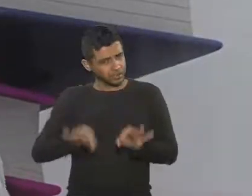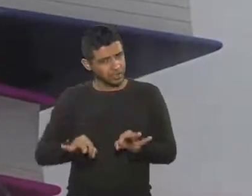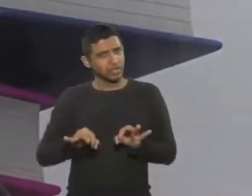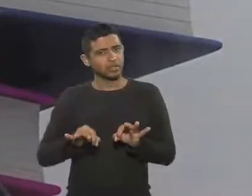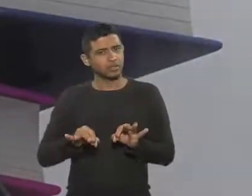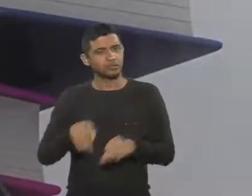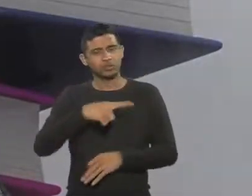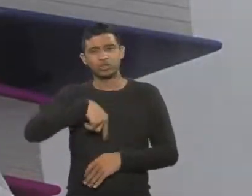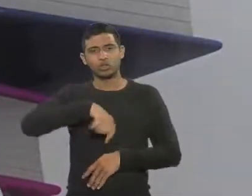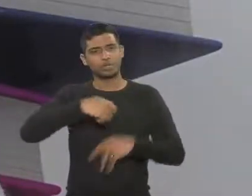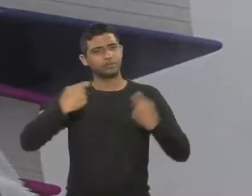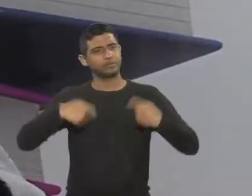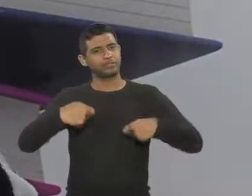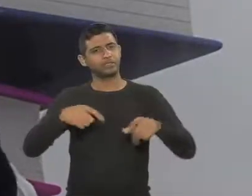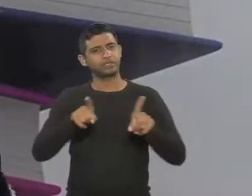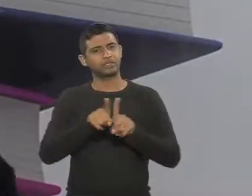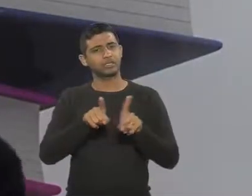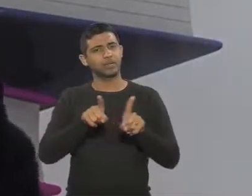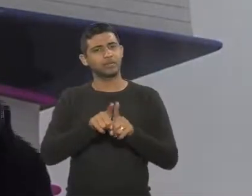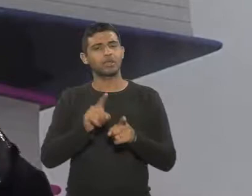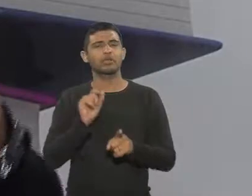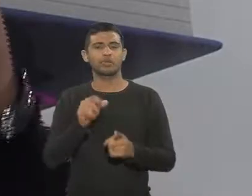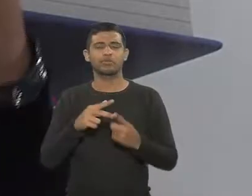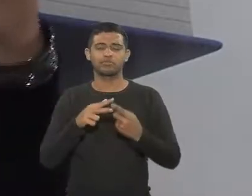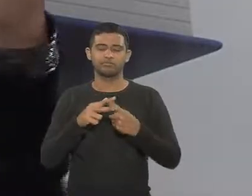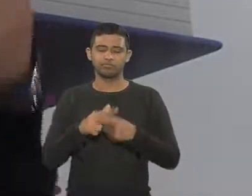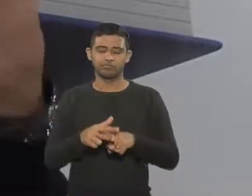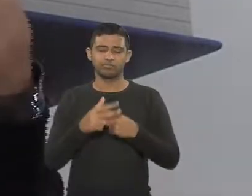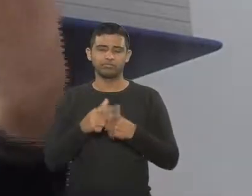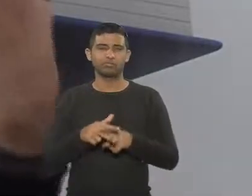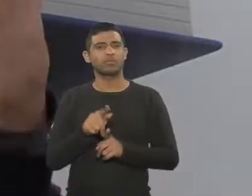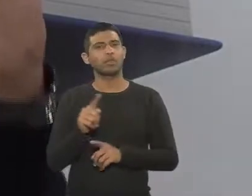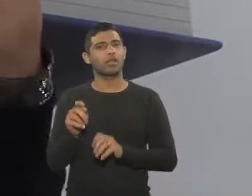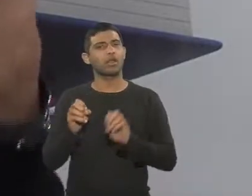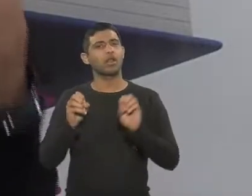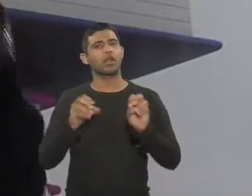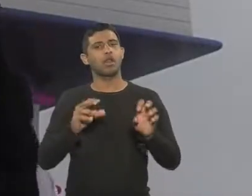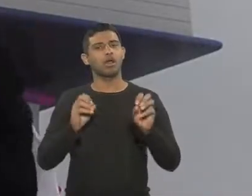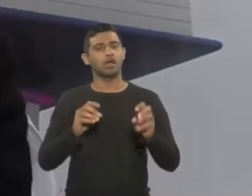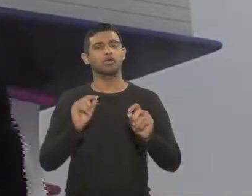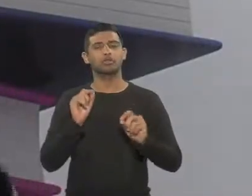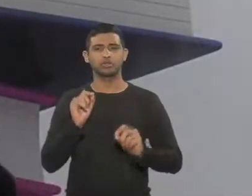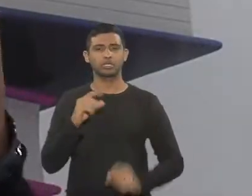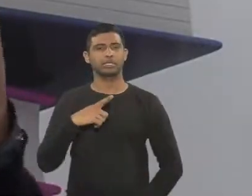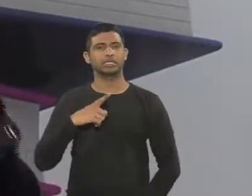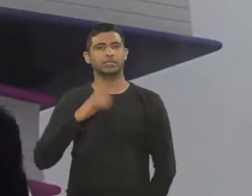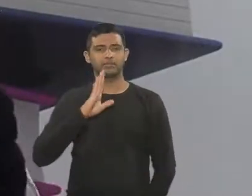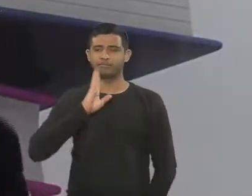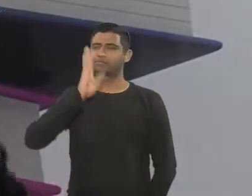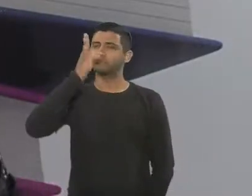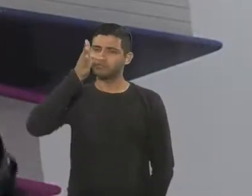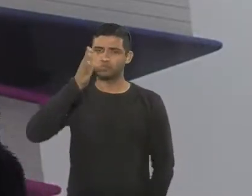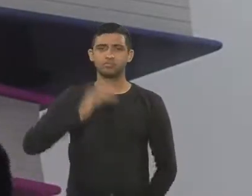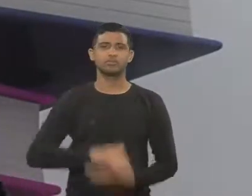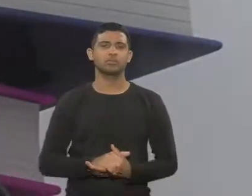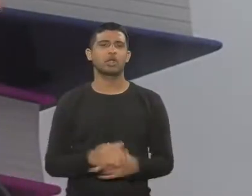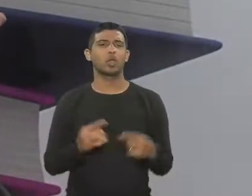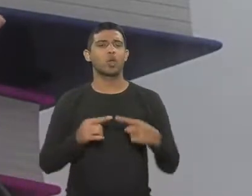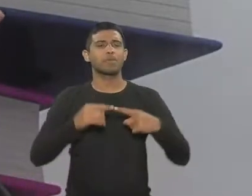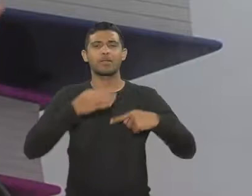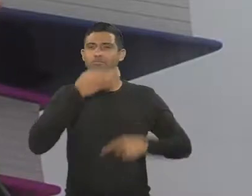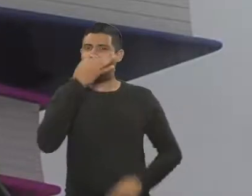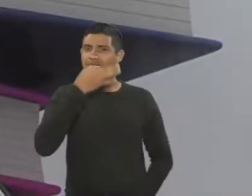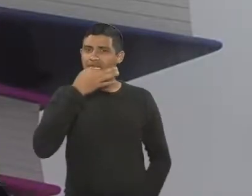adequada, conveniente, a gente também precisa de uma ferramenta que a educação tem assim, primorosamente por base, que é o